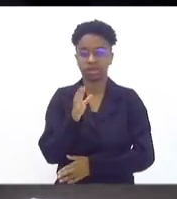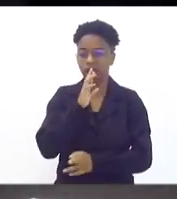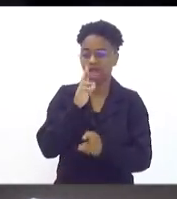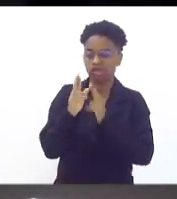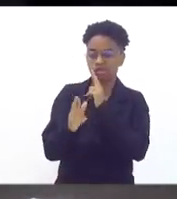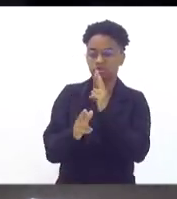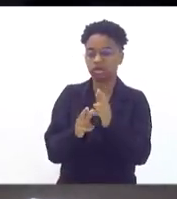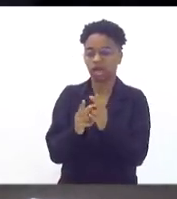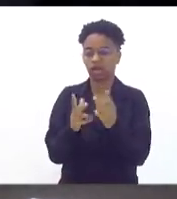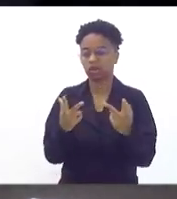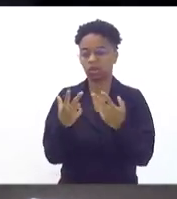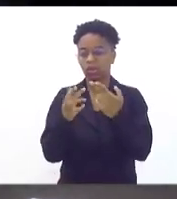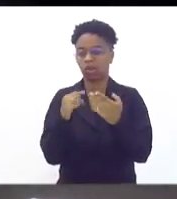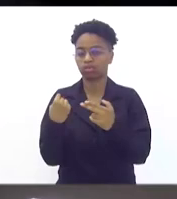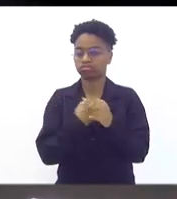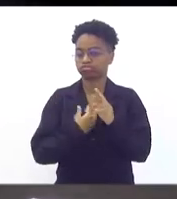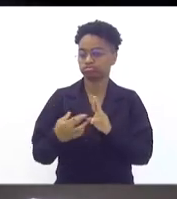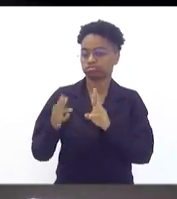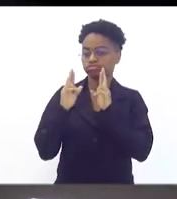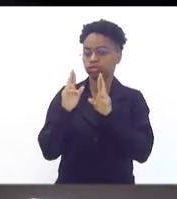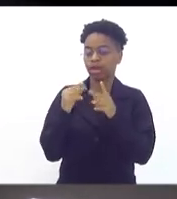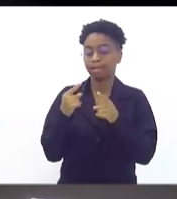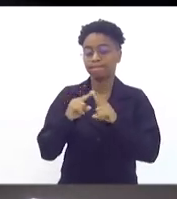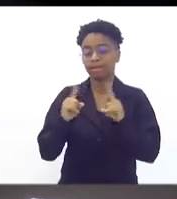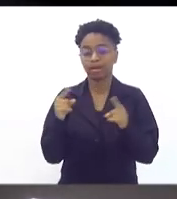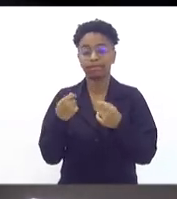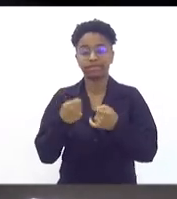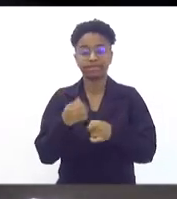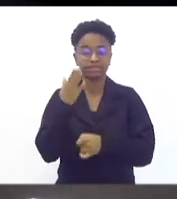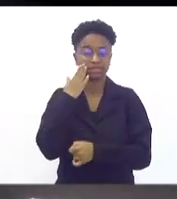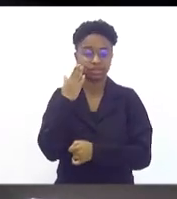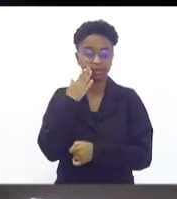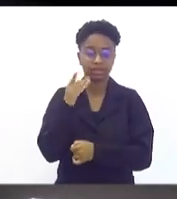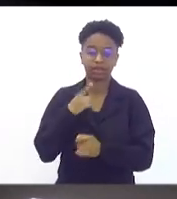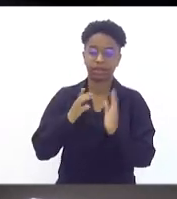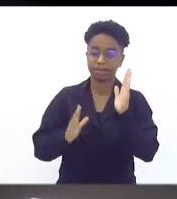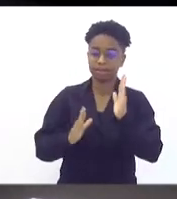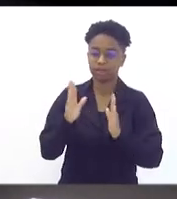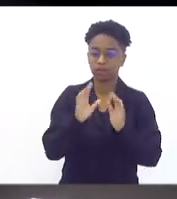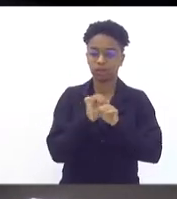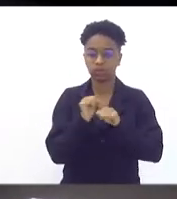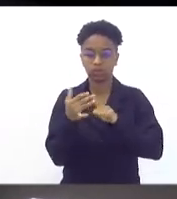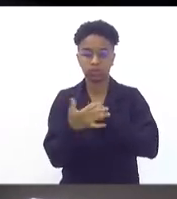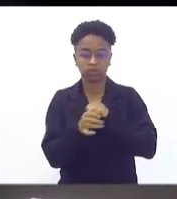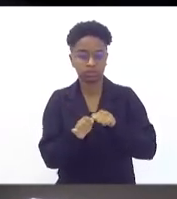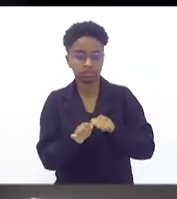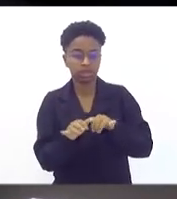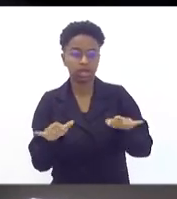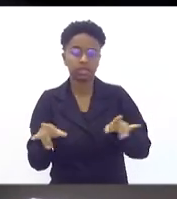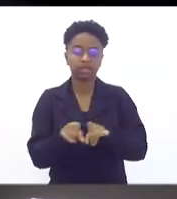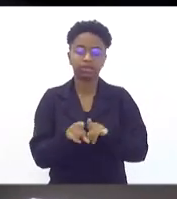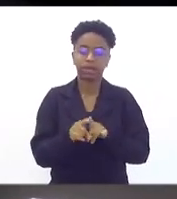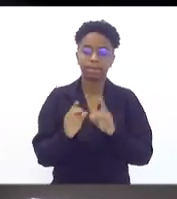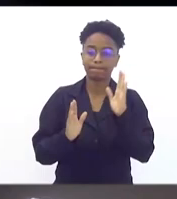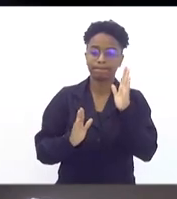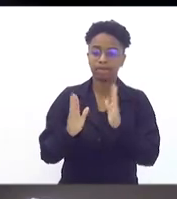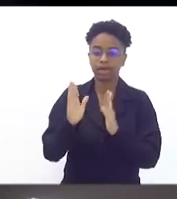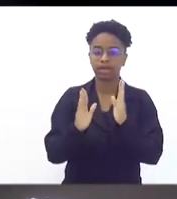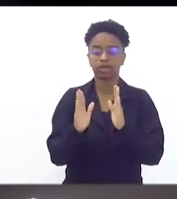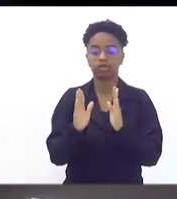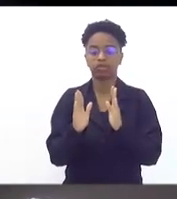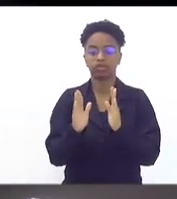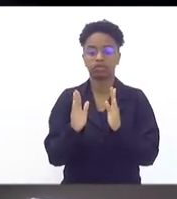esperado a gente tem que levar em consideração que eles pegaram todo esse período de pandemia o período de recuperação fiscal então